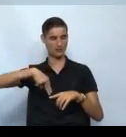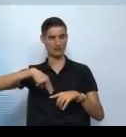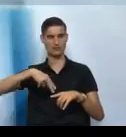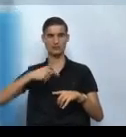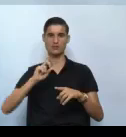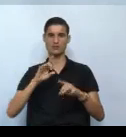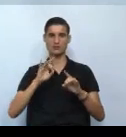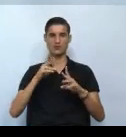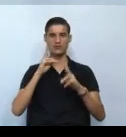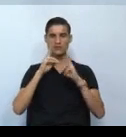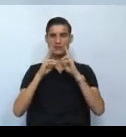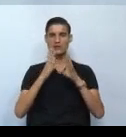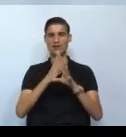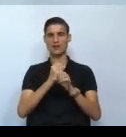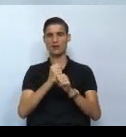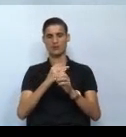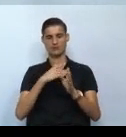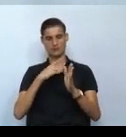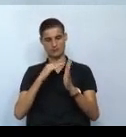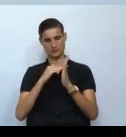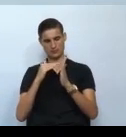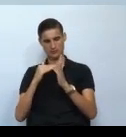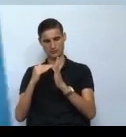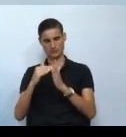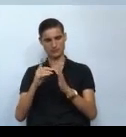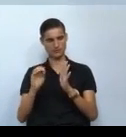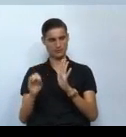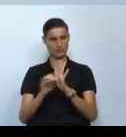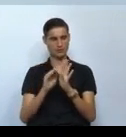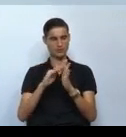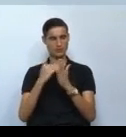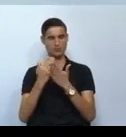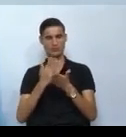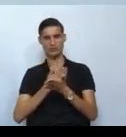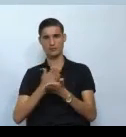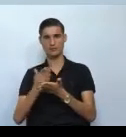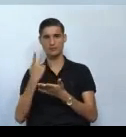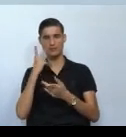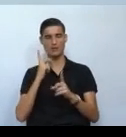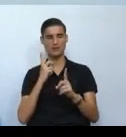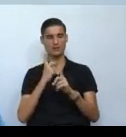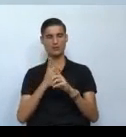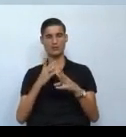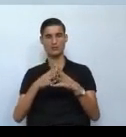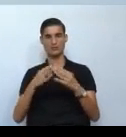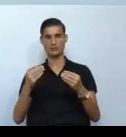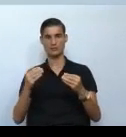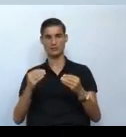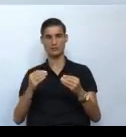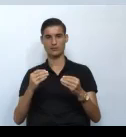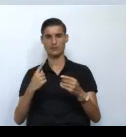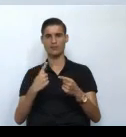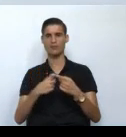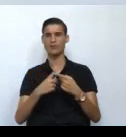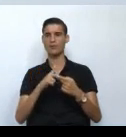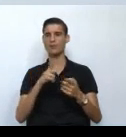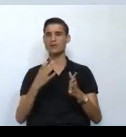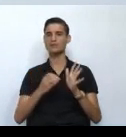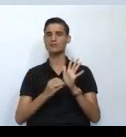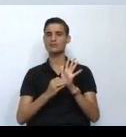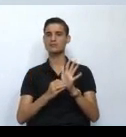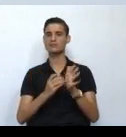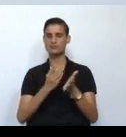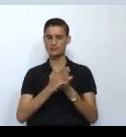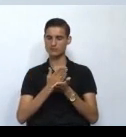Dn, basta a gente calcular as integrais e aplicar todos os procedimentos para encontrar a solução. Por que eu quis trazer